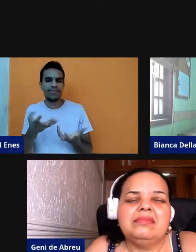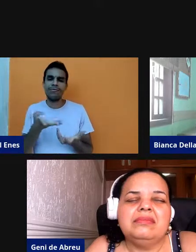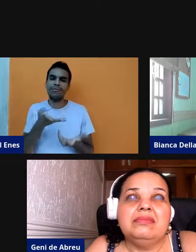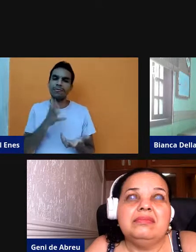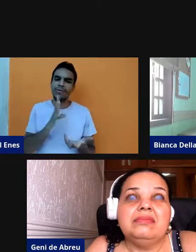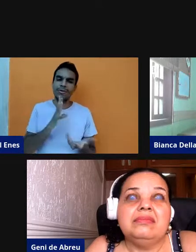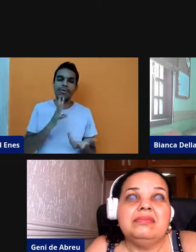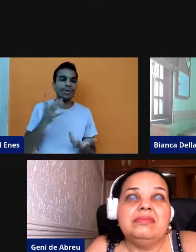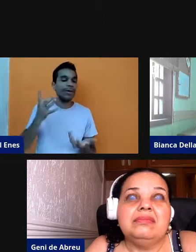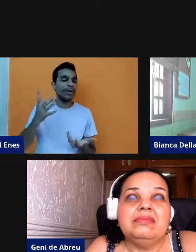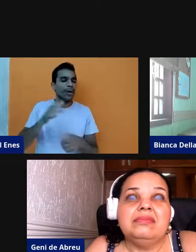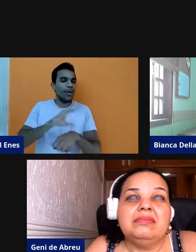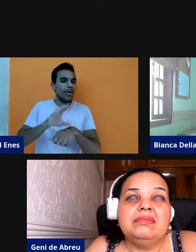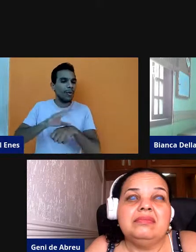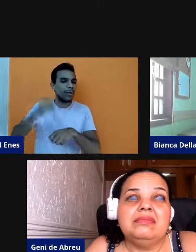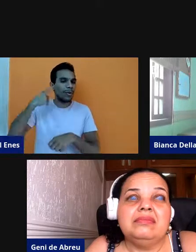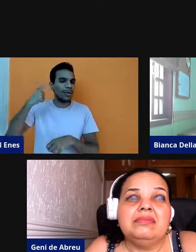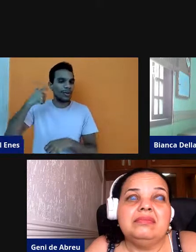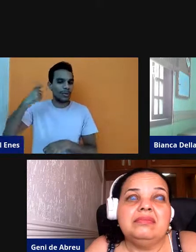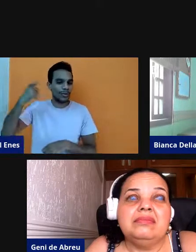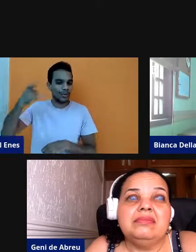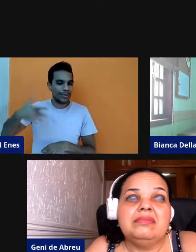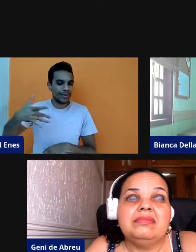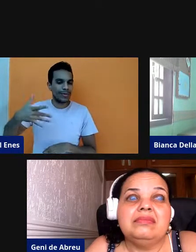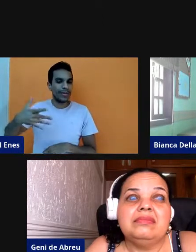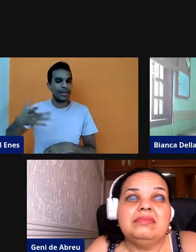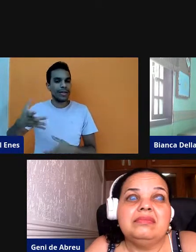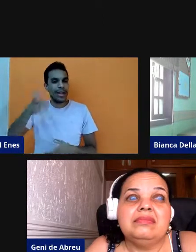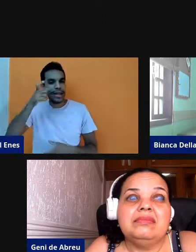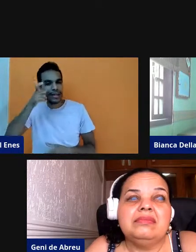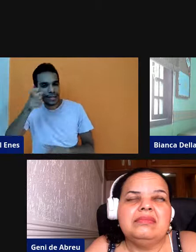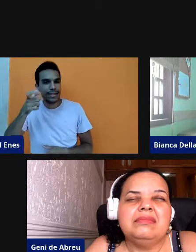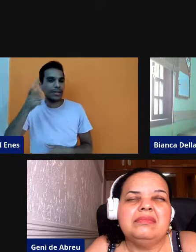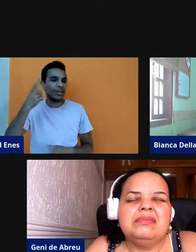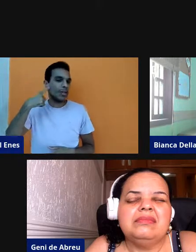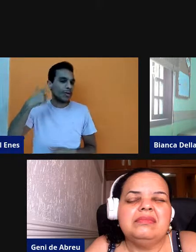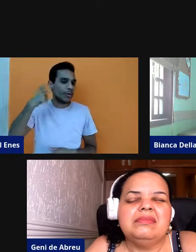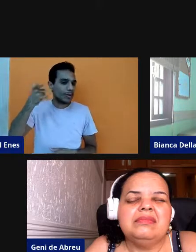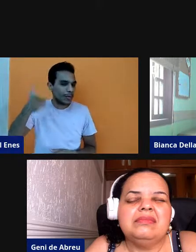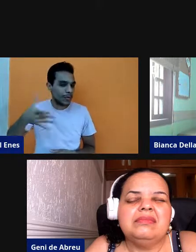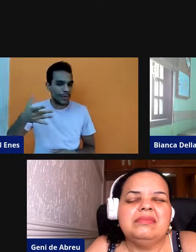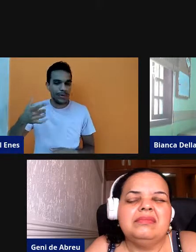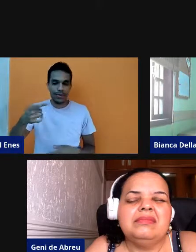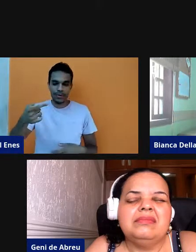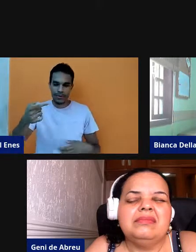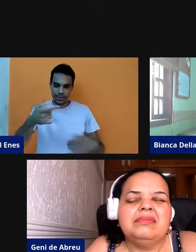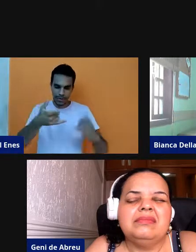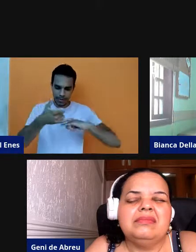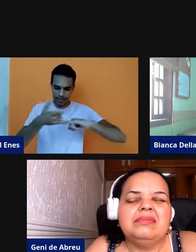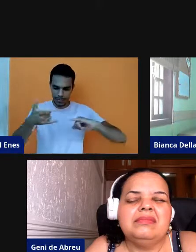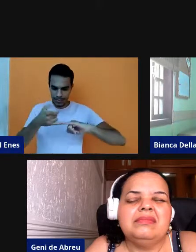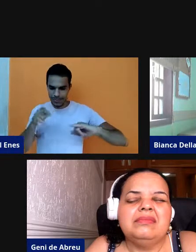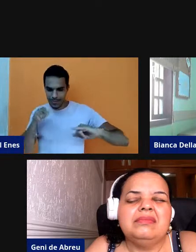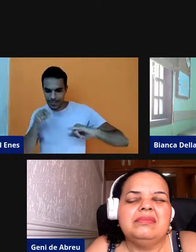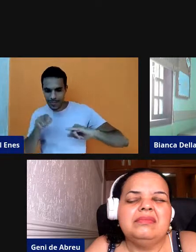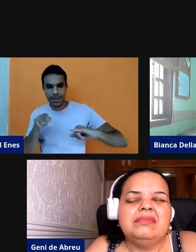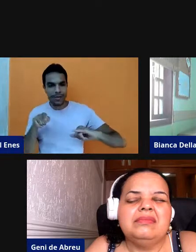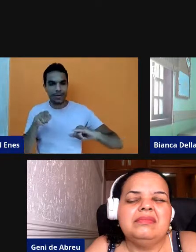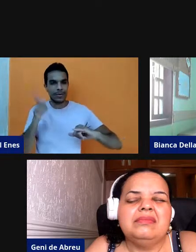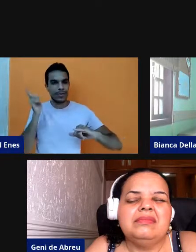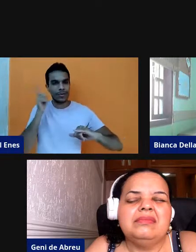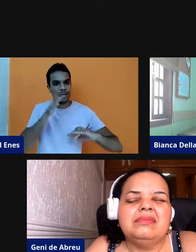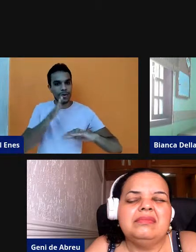da audiodescrição, se você quiser assistir essa transmissão com audiodescrição, clica aqui embaixo no link que está disponível